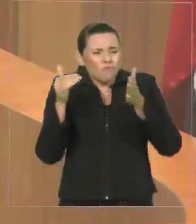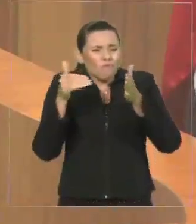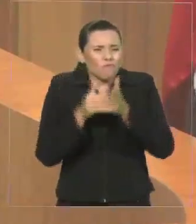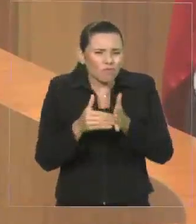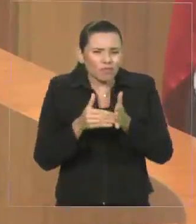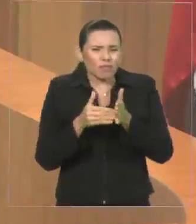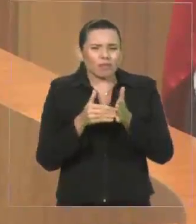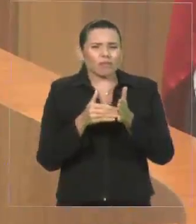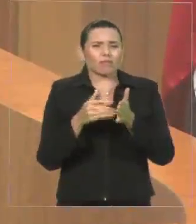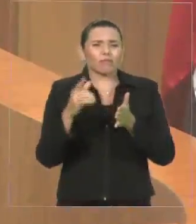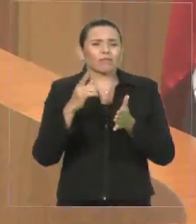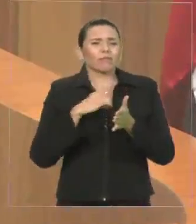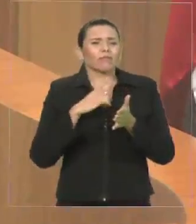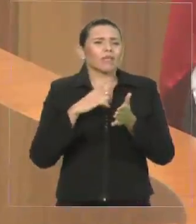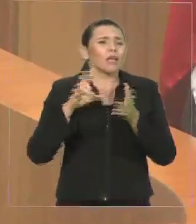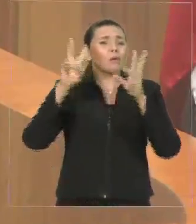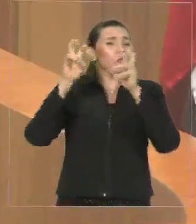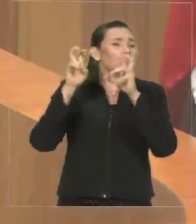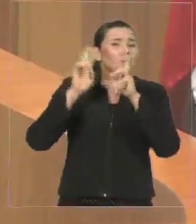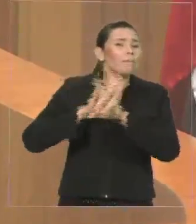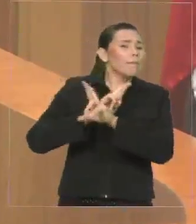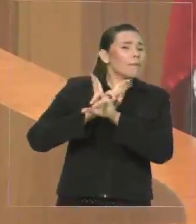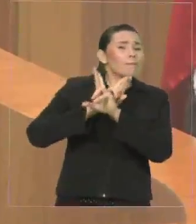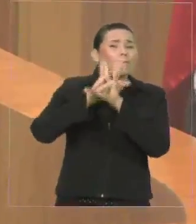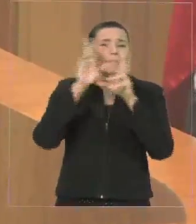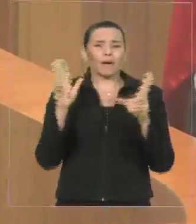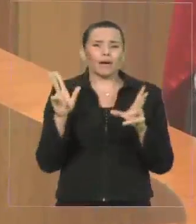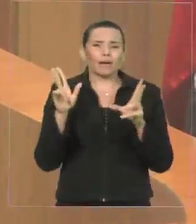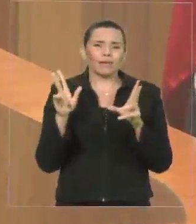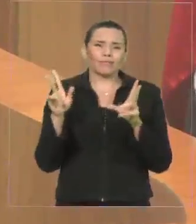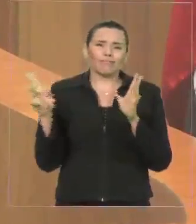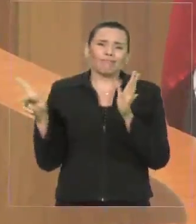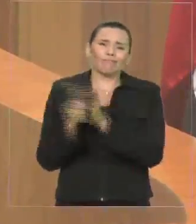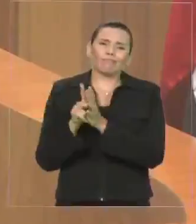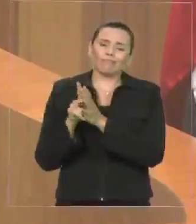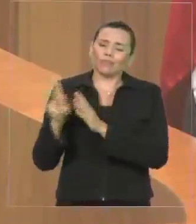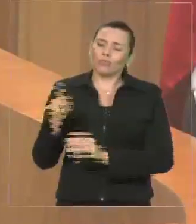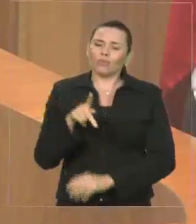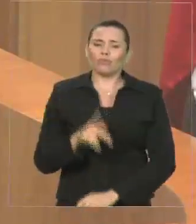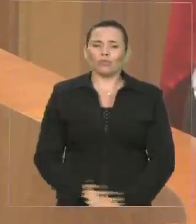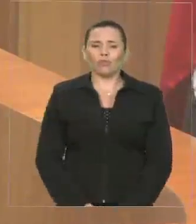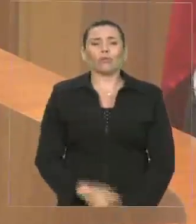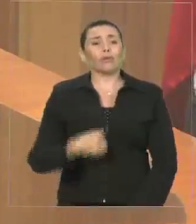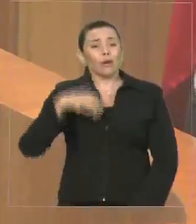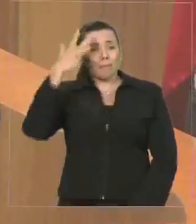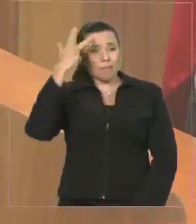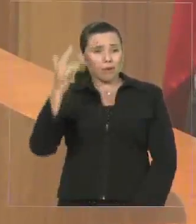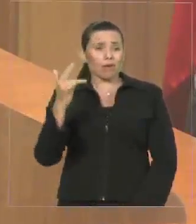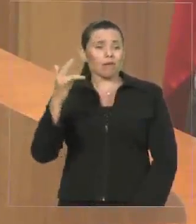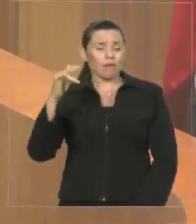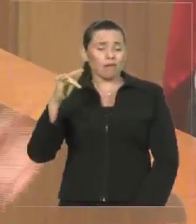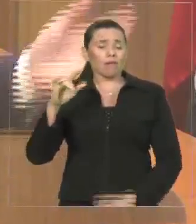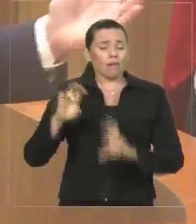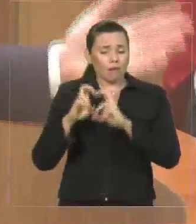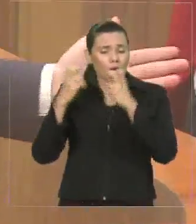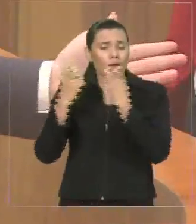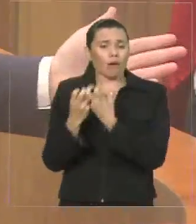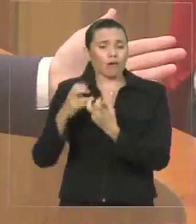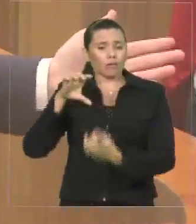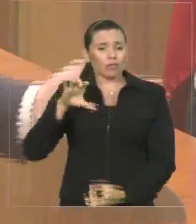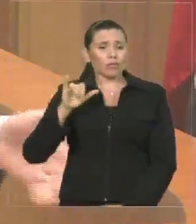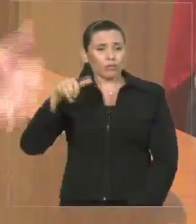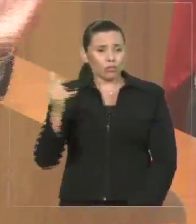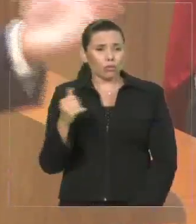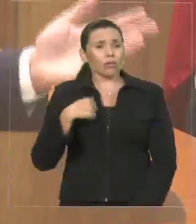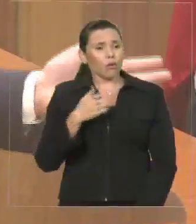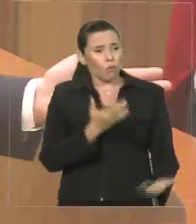convido Vossa Excelência a fazer parte amanhã da sessão da Comissão de Constituição e Justiça. E, por fim, senhor presidente, a pergunta que fica